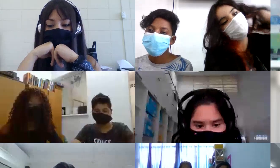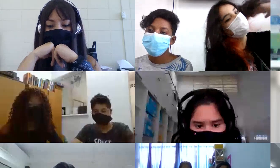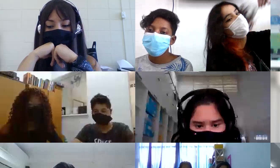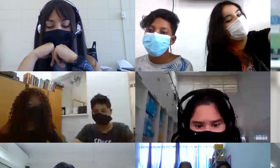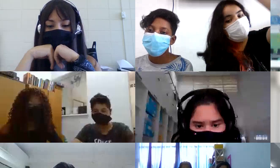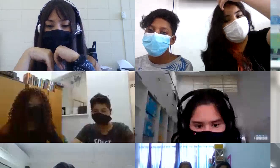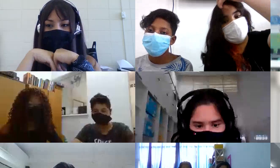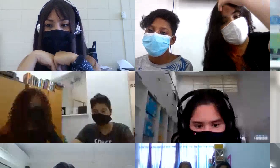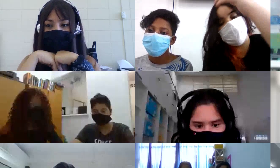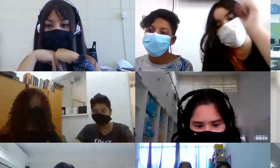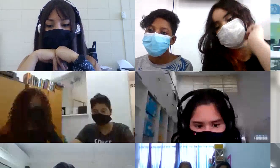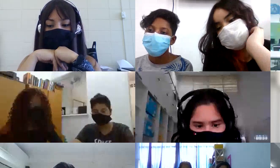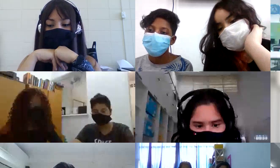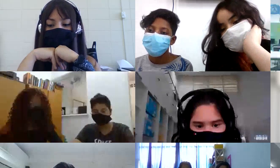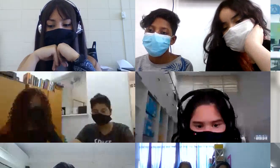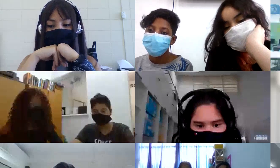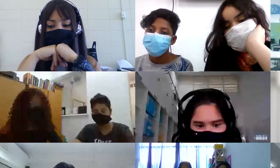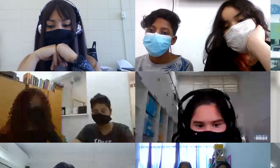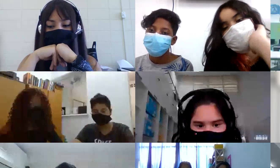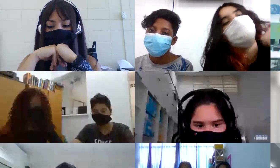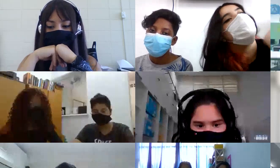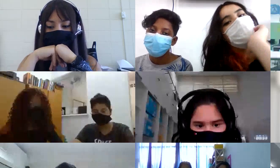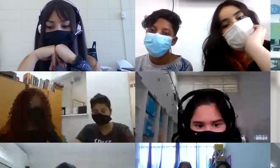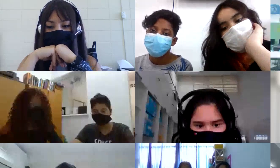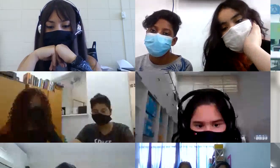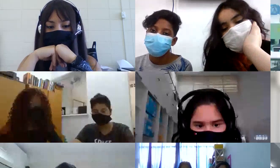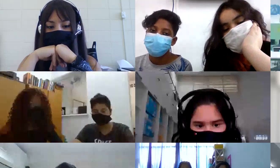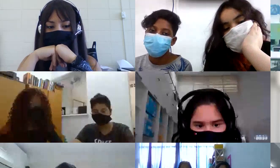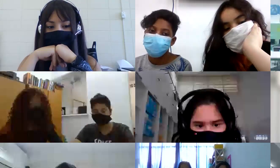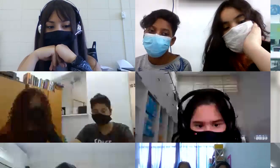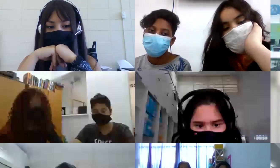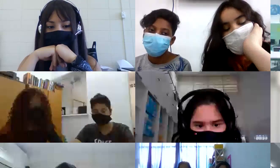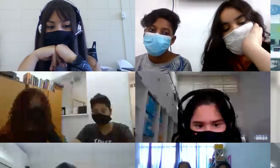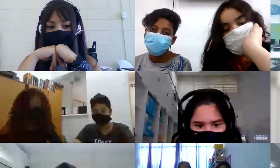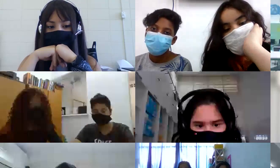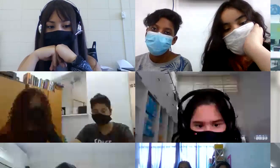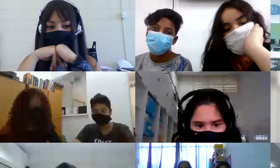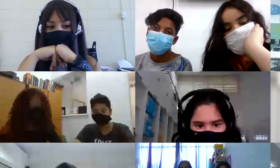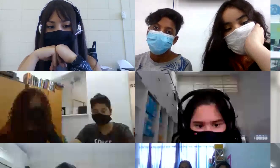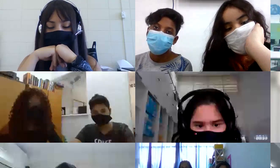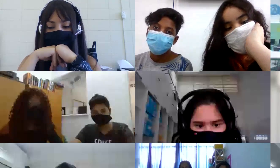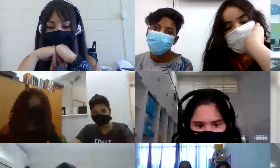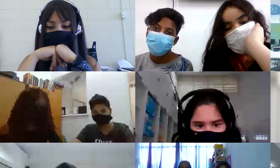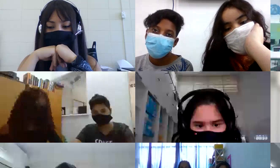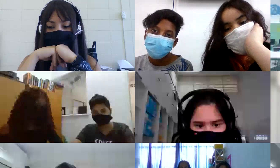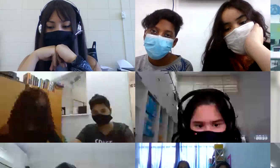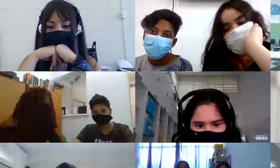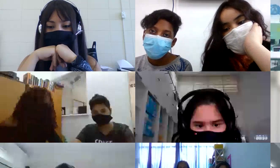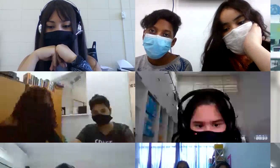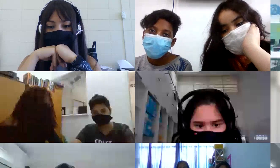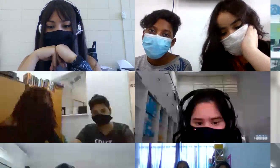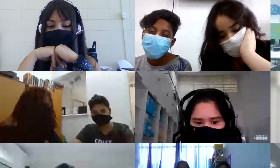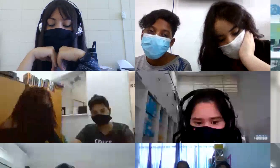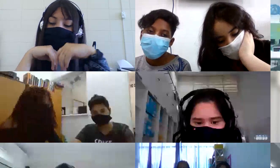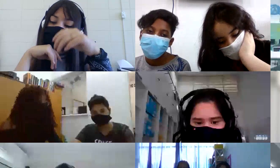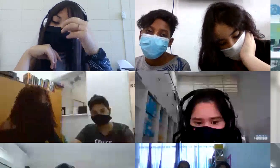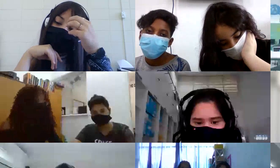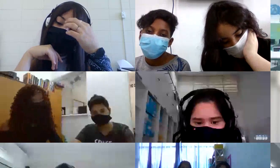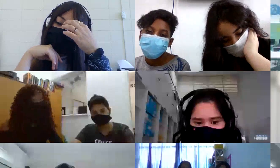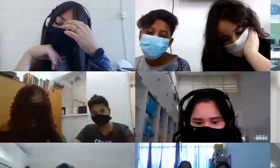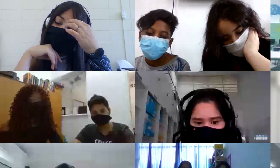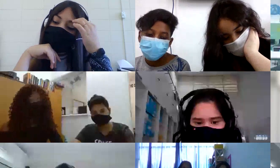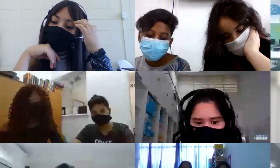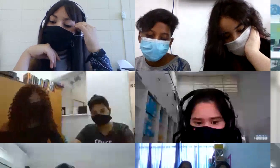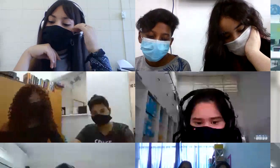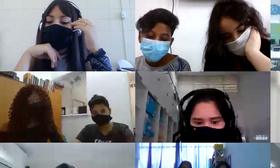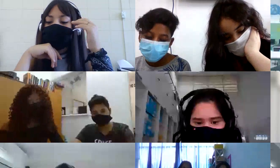super grande. Eu tentei pegar alguns pedacinhos que eu acho que faz mais sentido para vocês. Espero que vocês